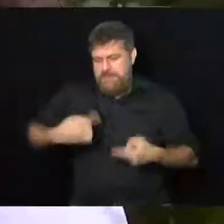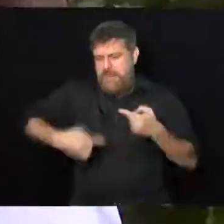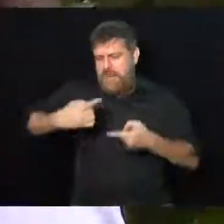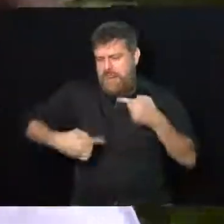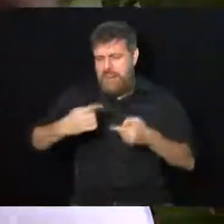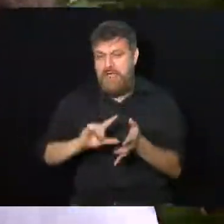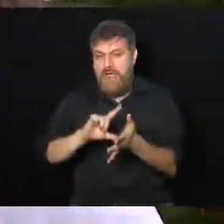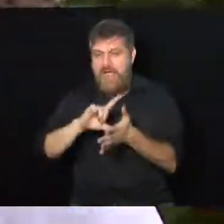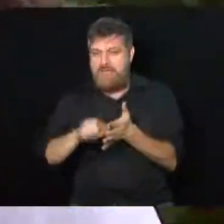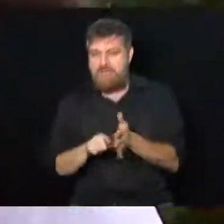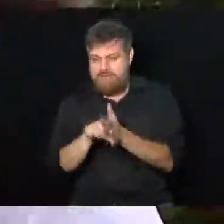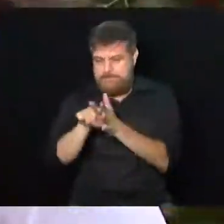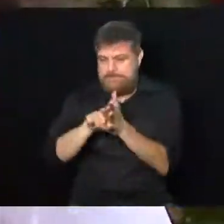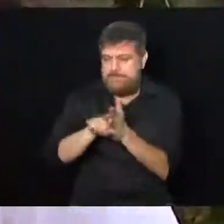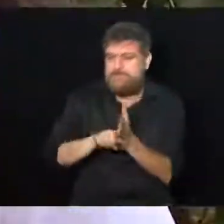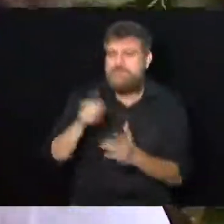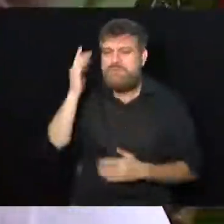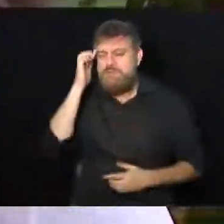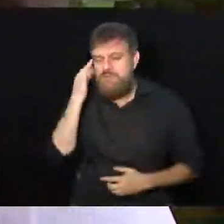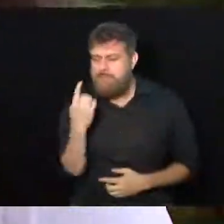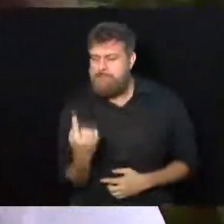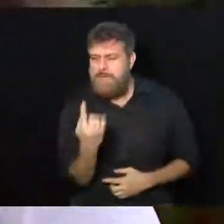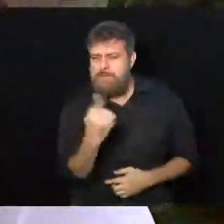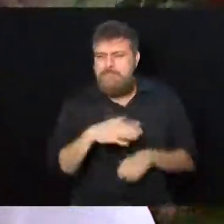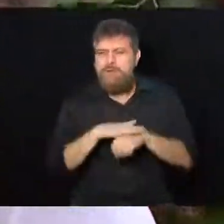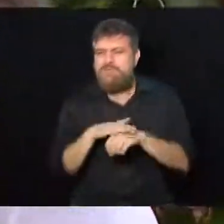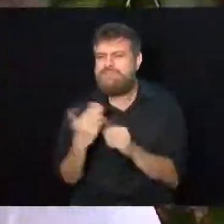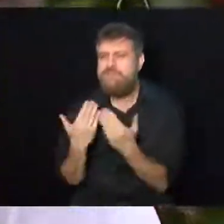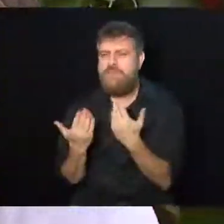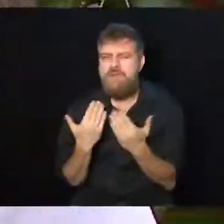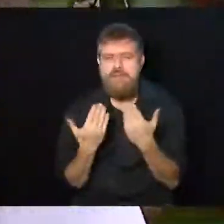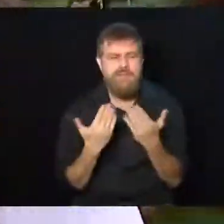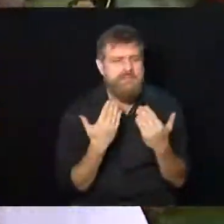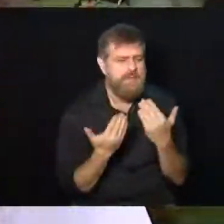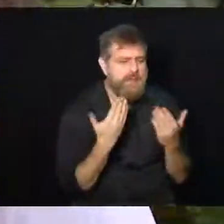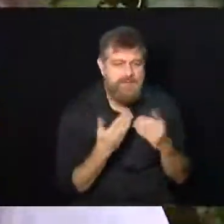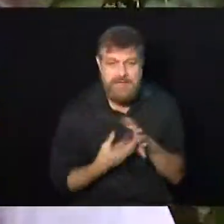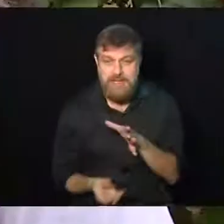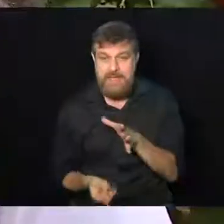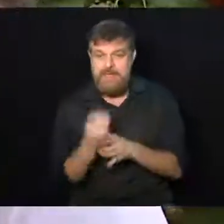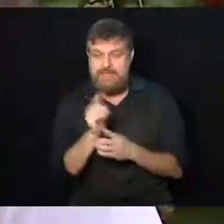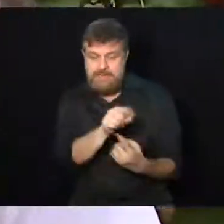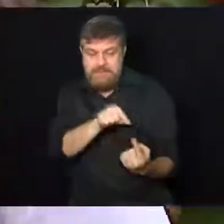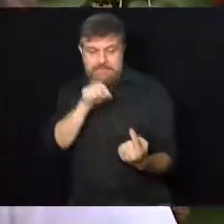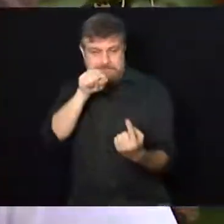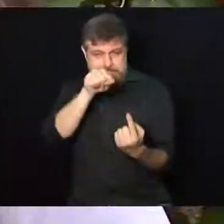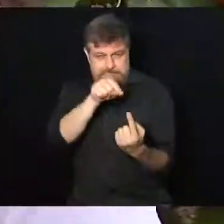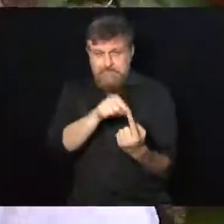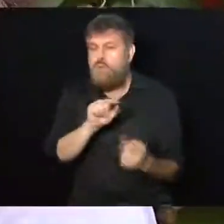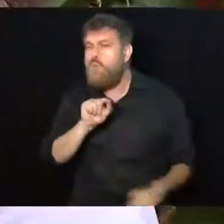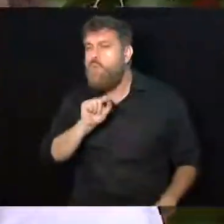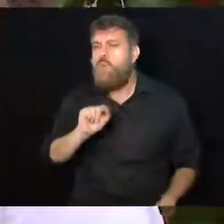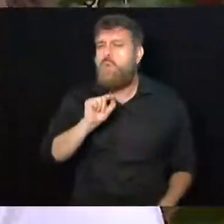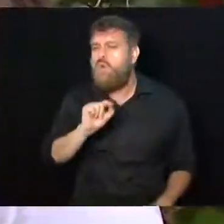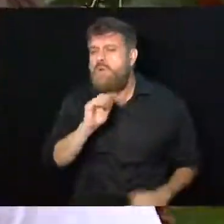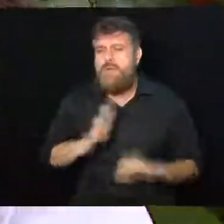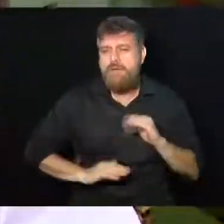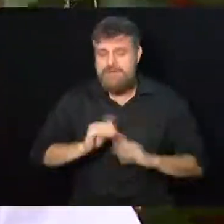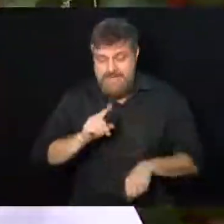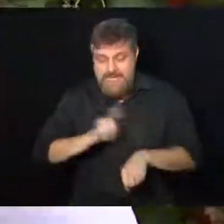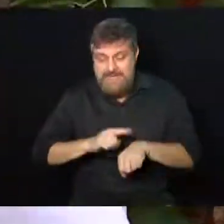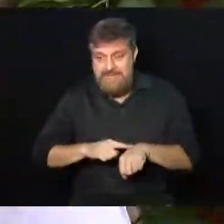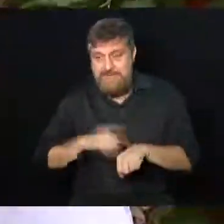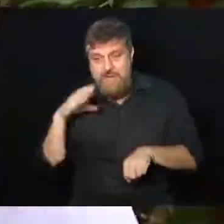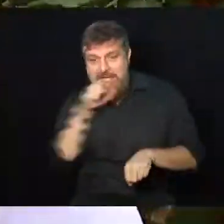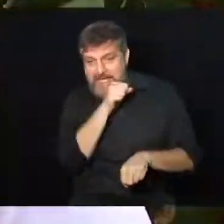todo o mapeamento da comunidade, conversando com os moradores. Eles criam prioridades, o que eles querem executar a curto, médio e